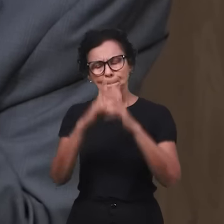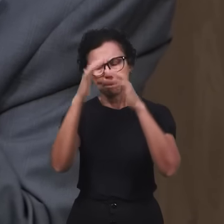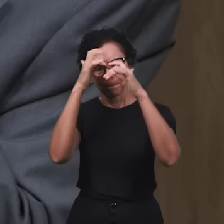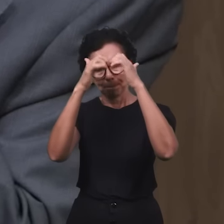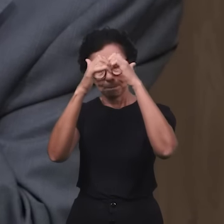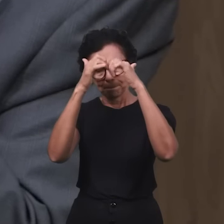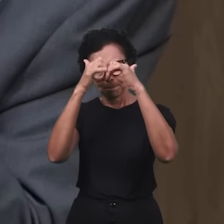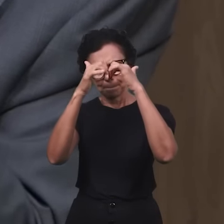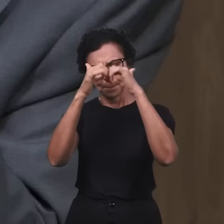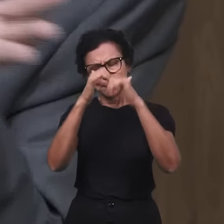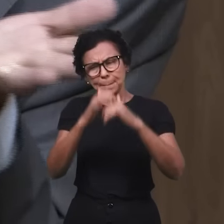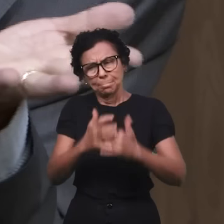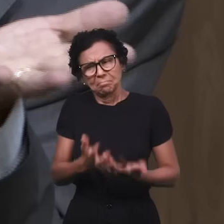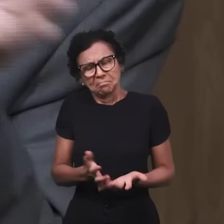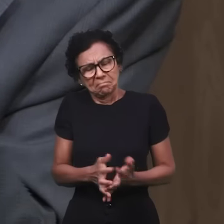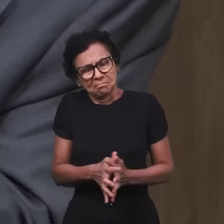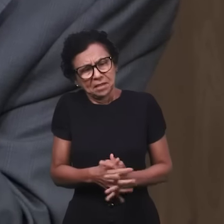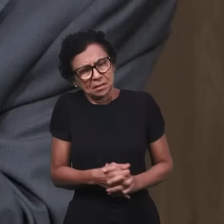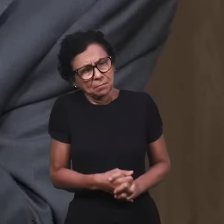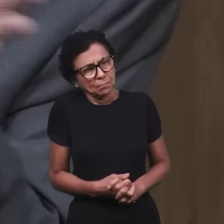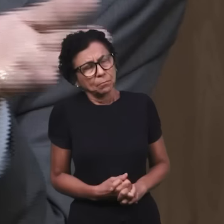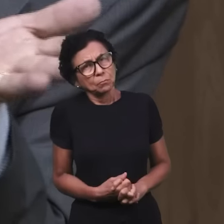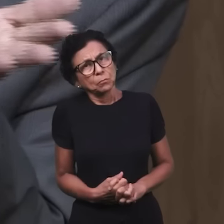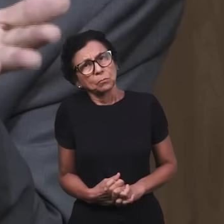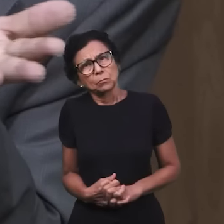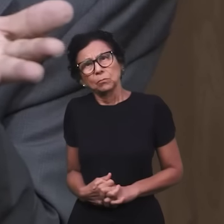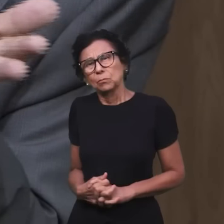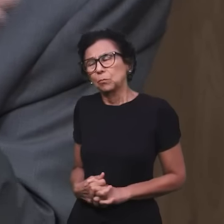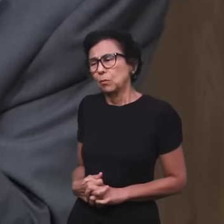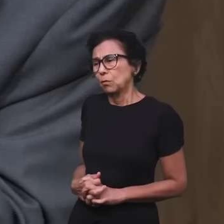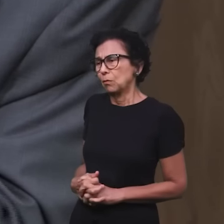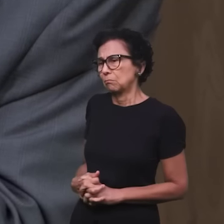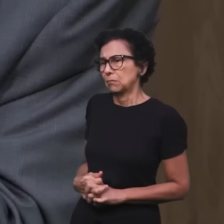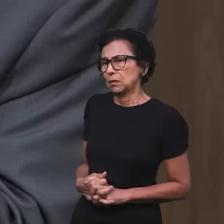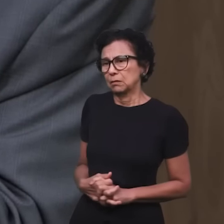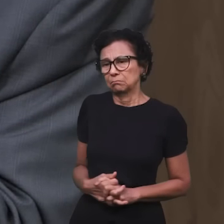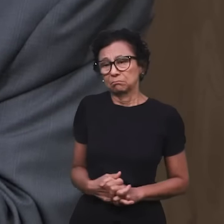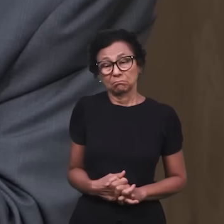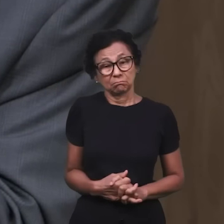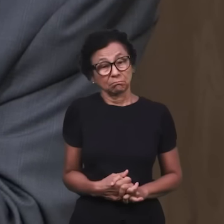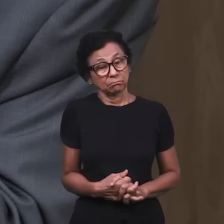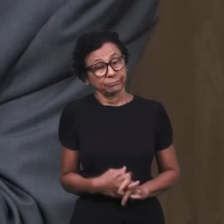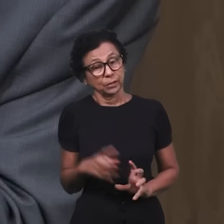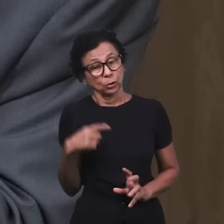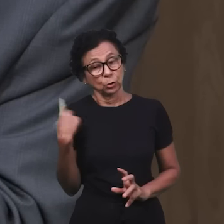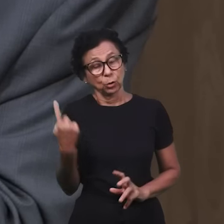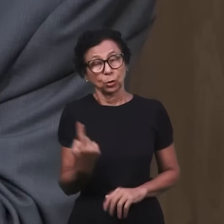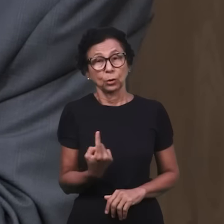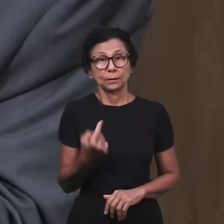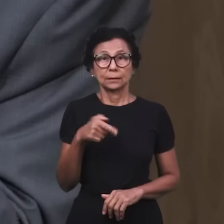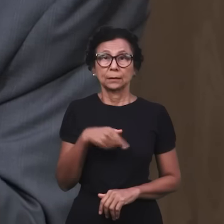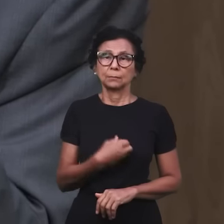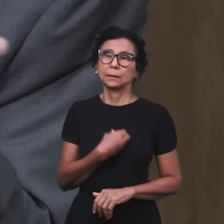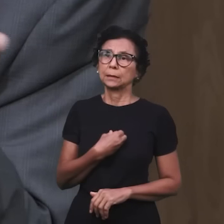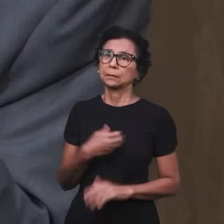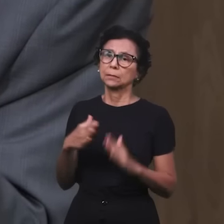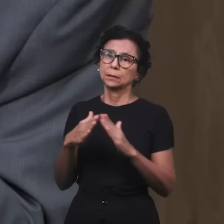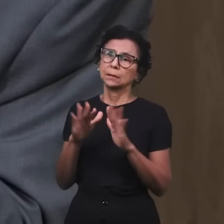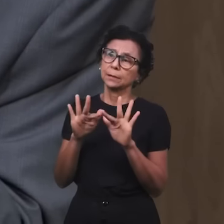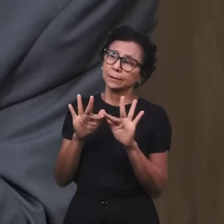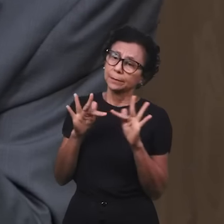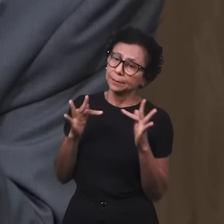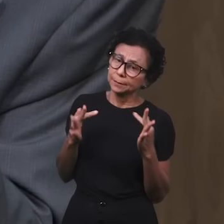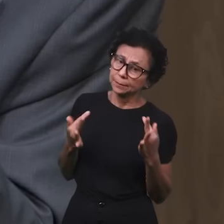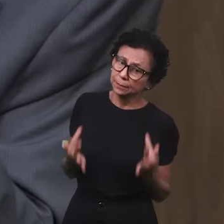raciocinou da seguinte forma: bem, mas nós estamos morando aqui, né? Nós temos a nossa casinha tão simples